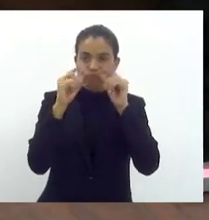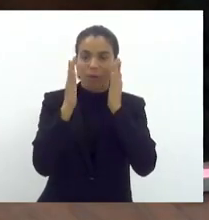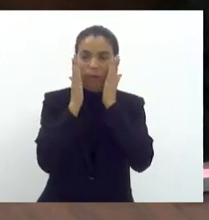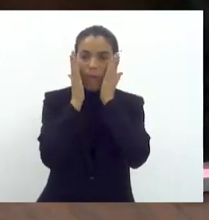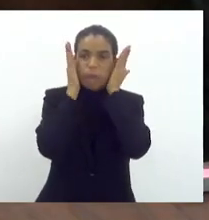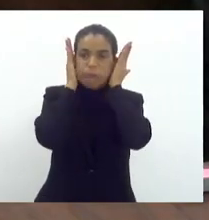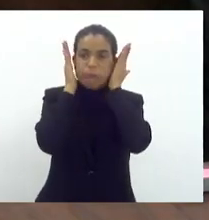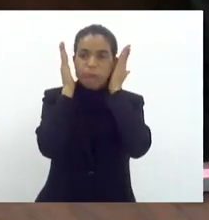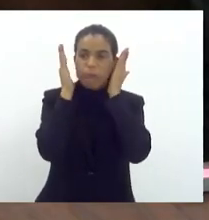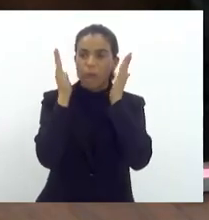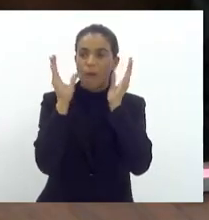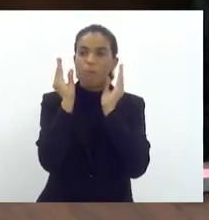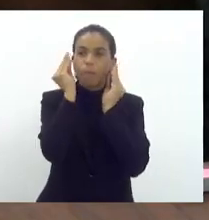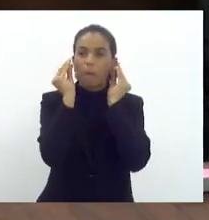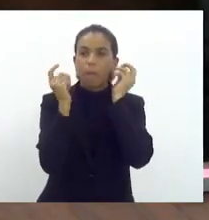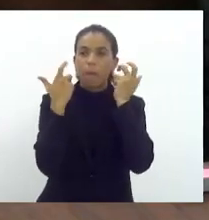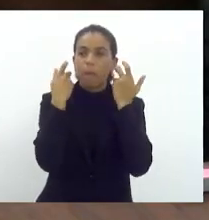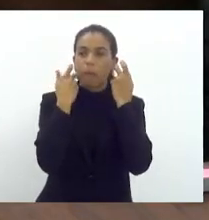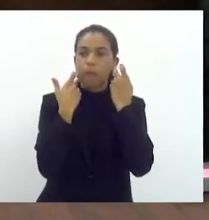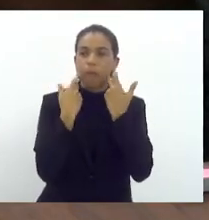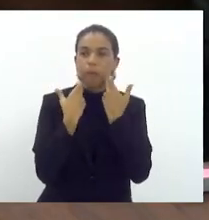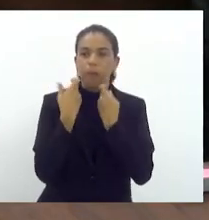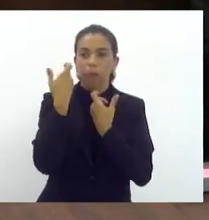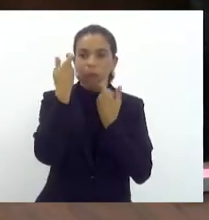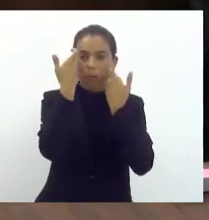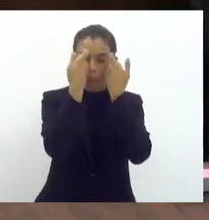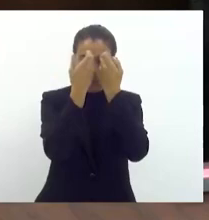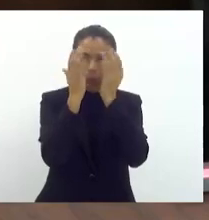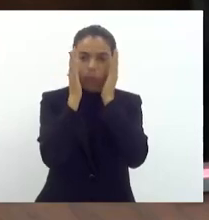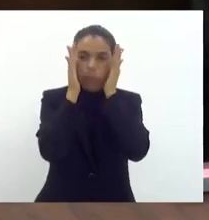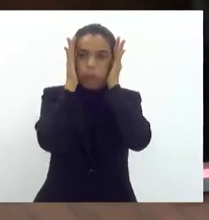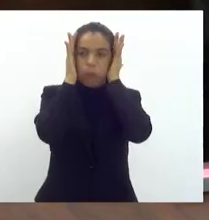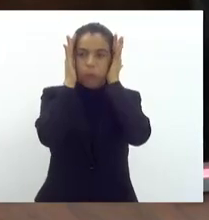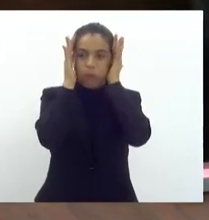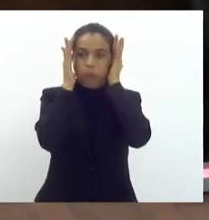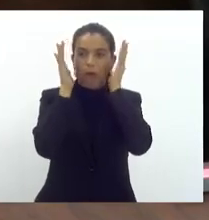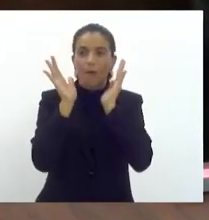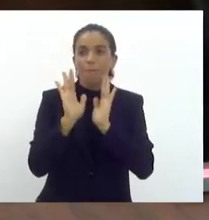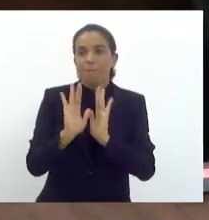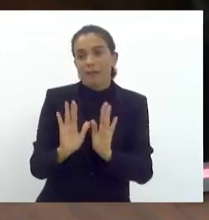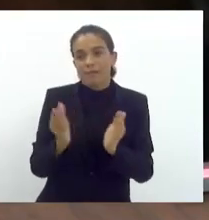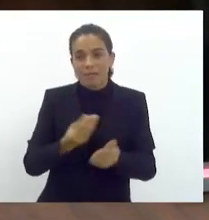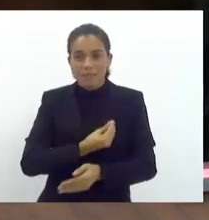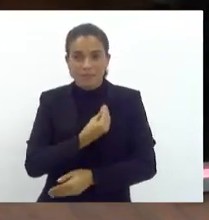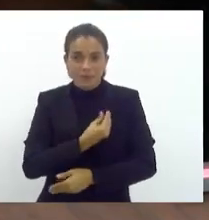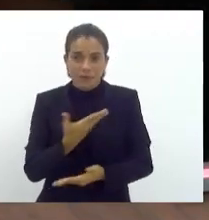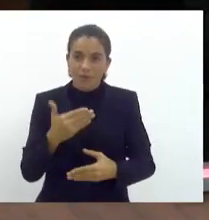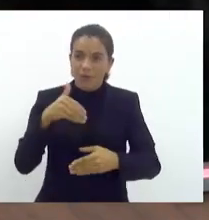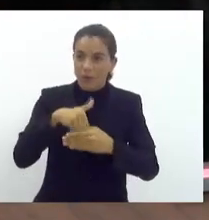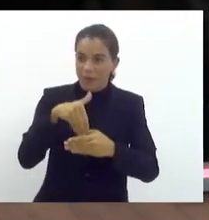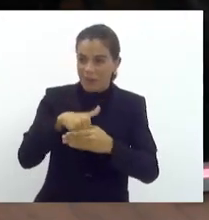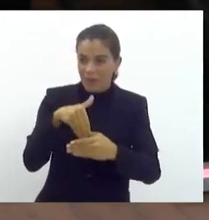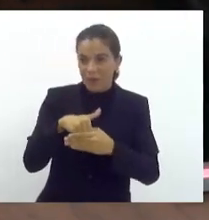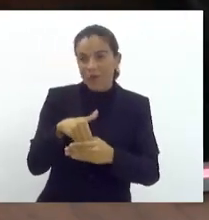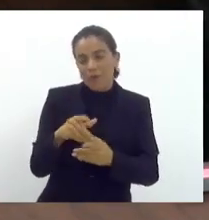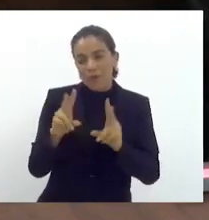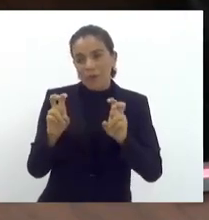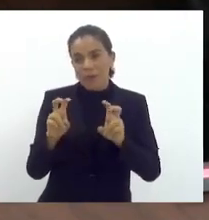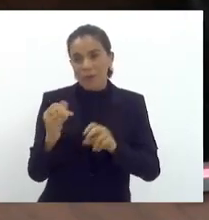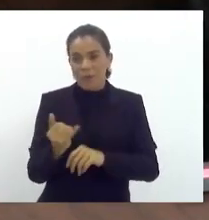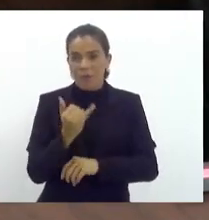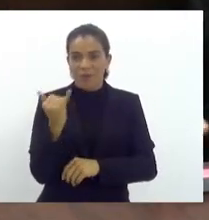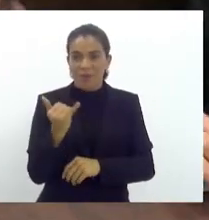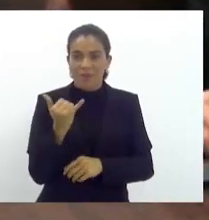de harmonização facial e preenchimento labial mas está aqui conosco votando o tema importante fundamental